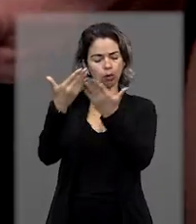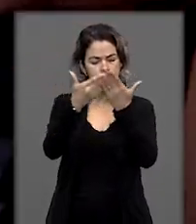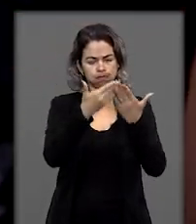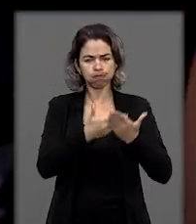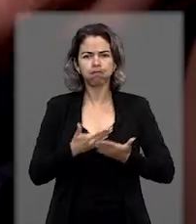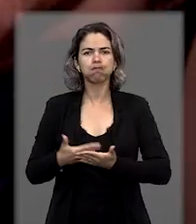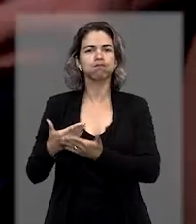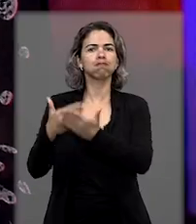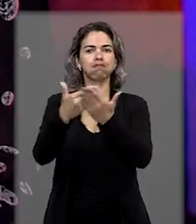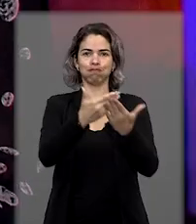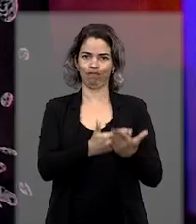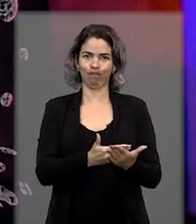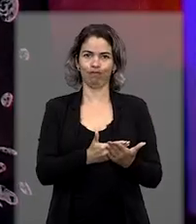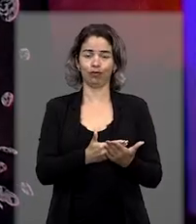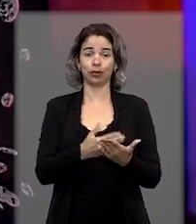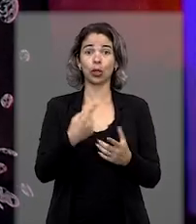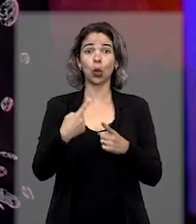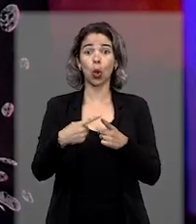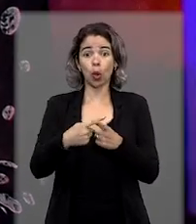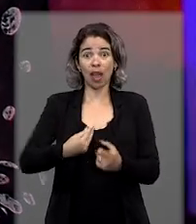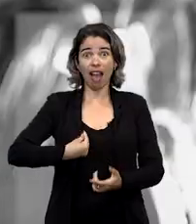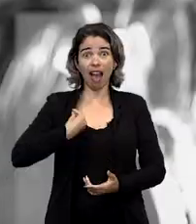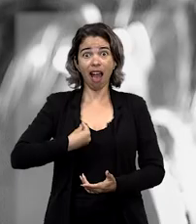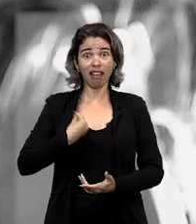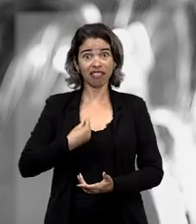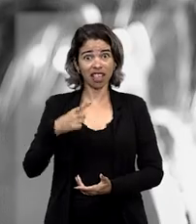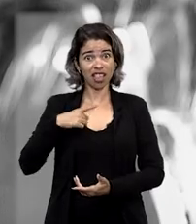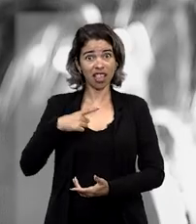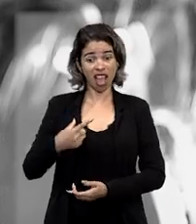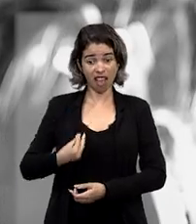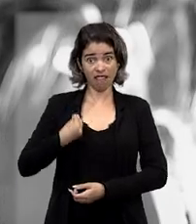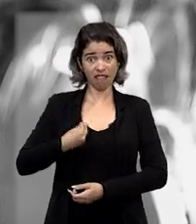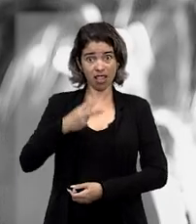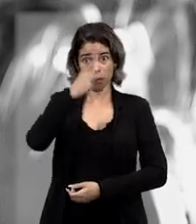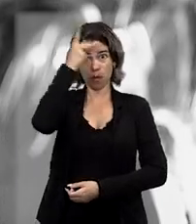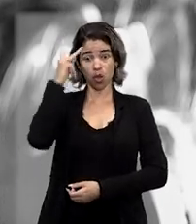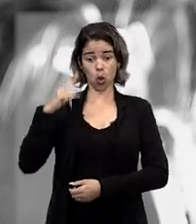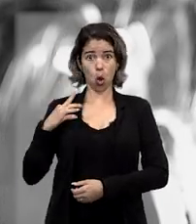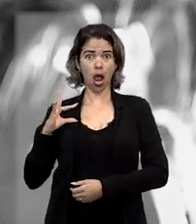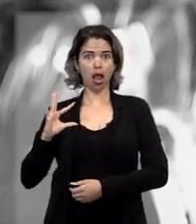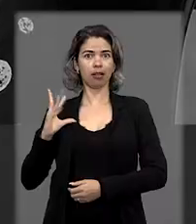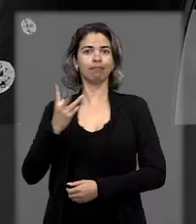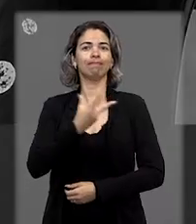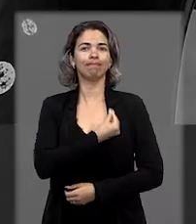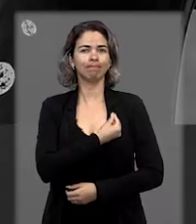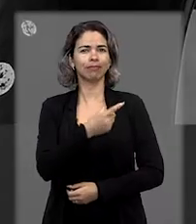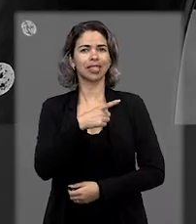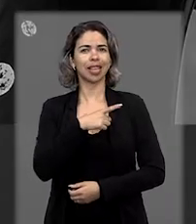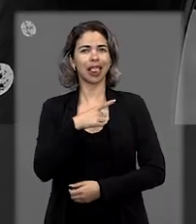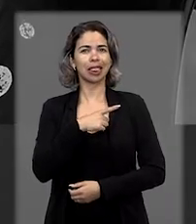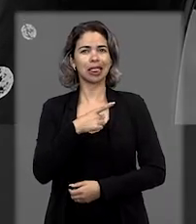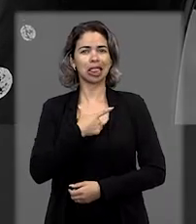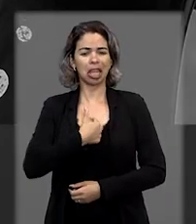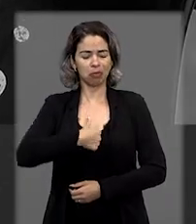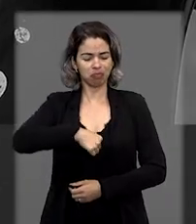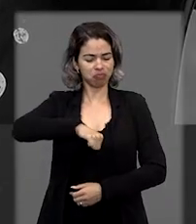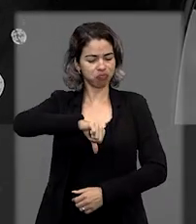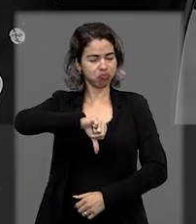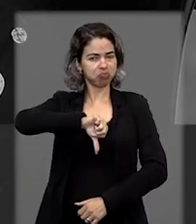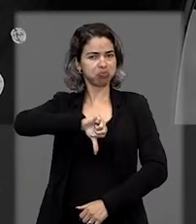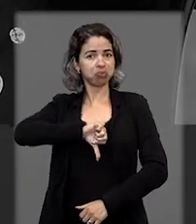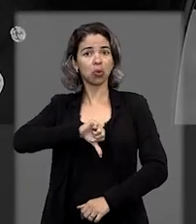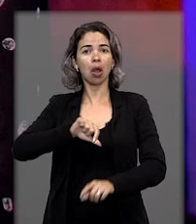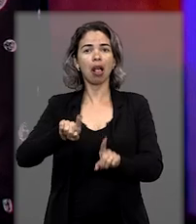a gente tem uma realidade de pessoas trans com baixo nenhum